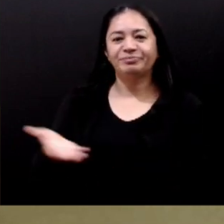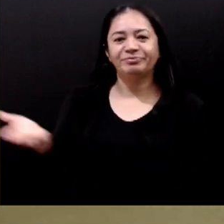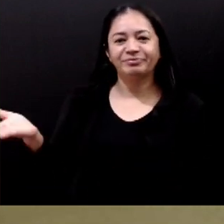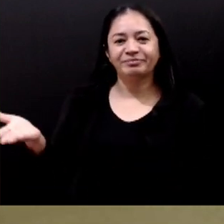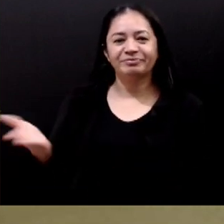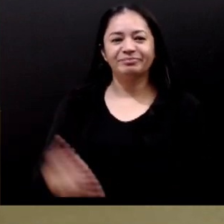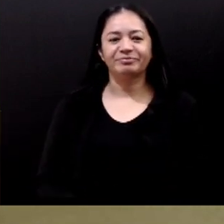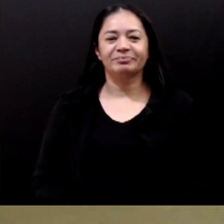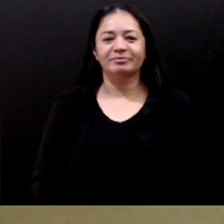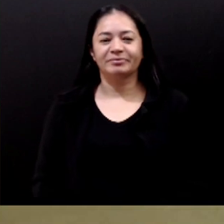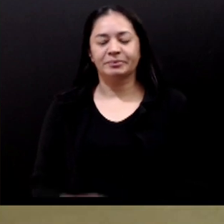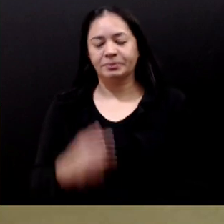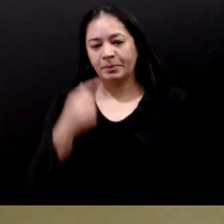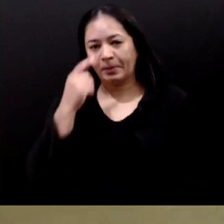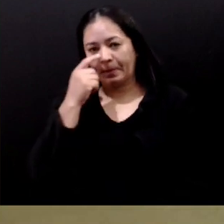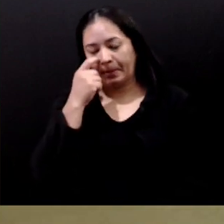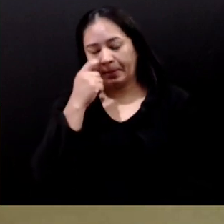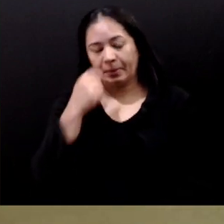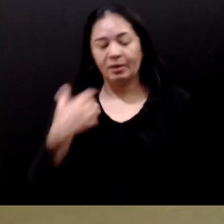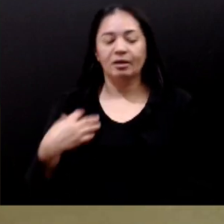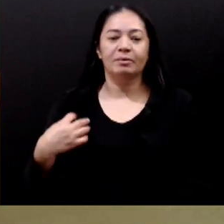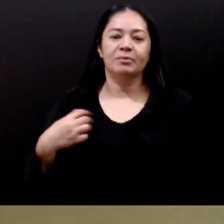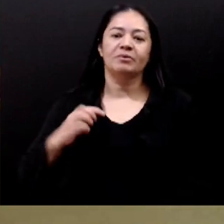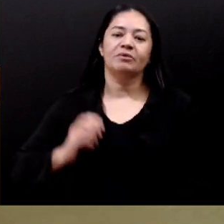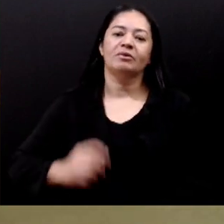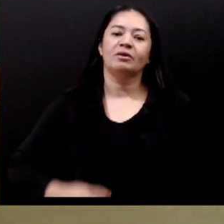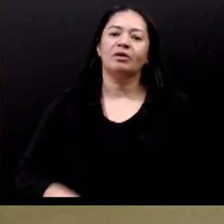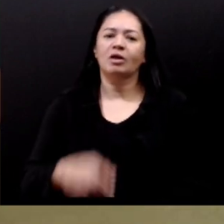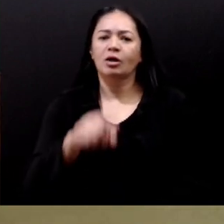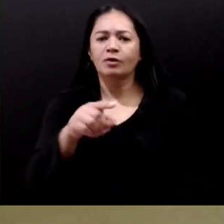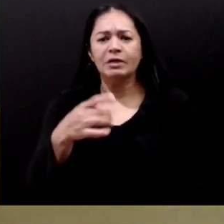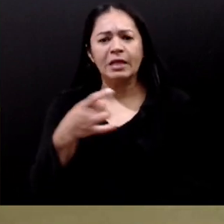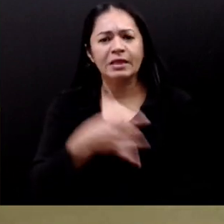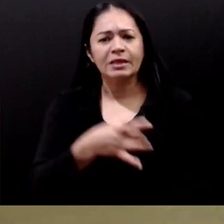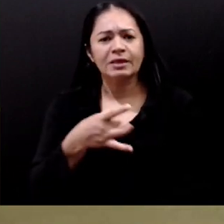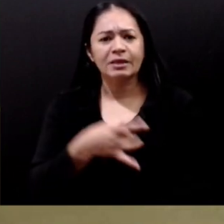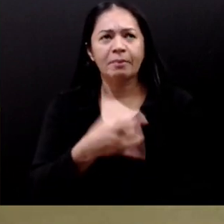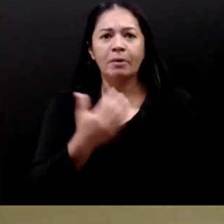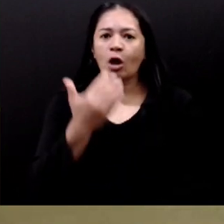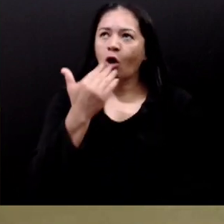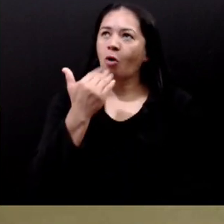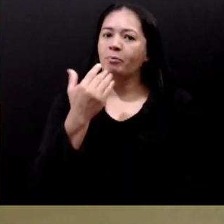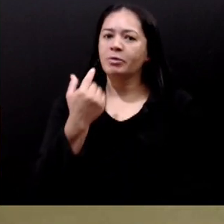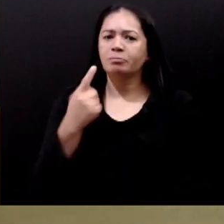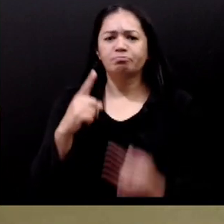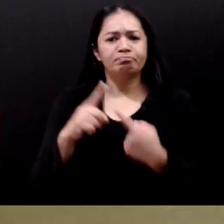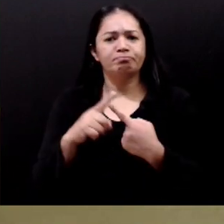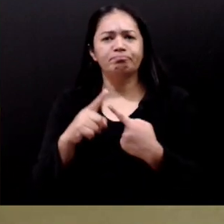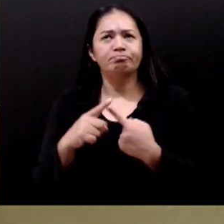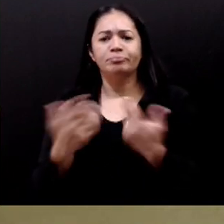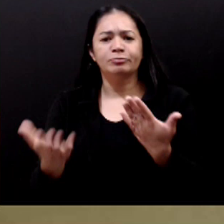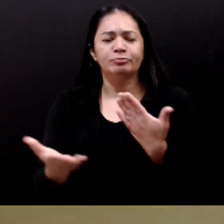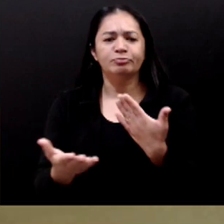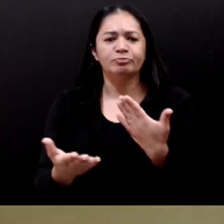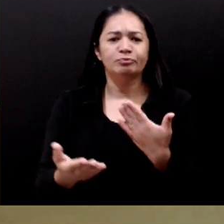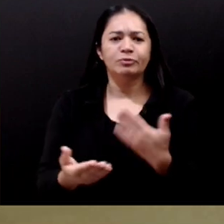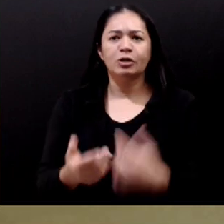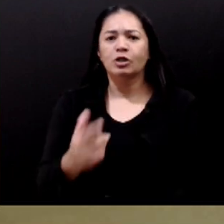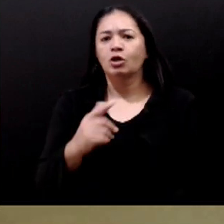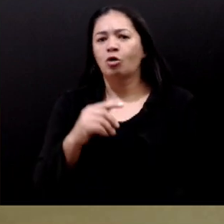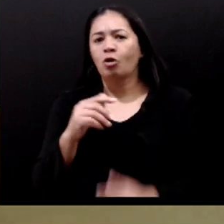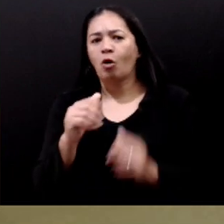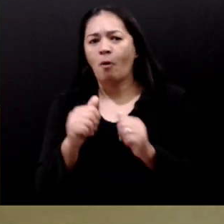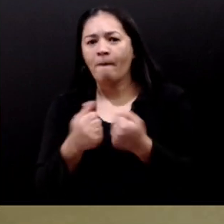97829-3776. E aí fala para mim, você tem medo de comer algum tipo de comida, né? Um glúten, uma